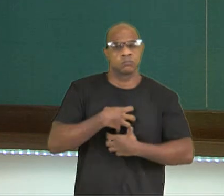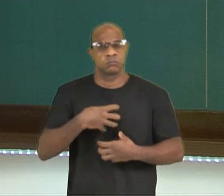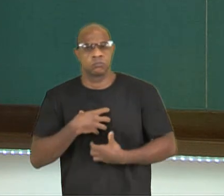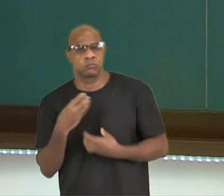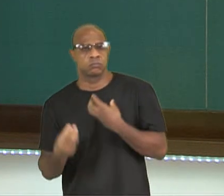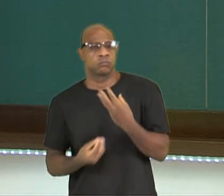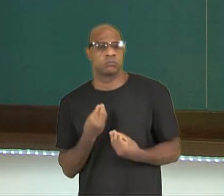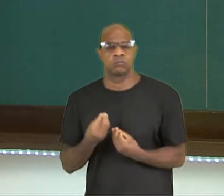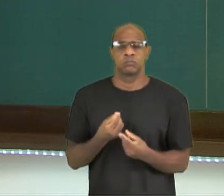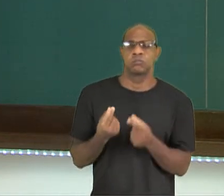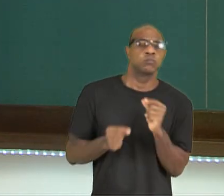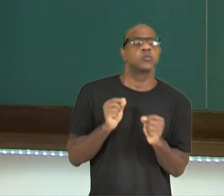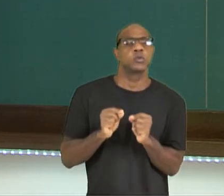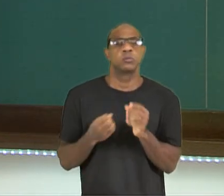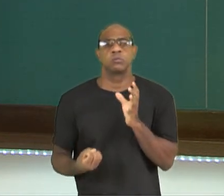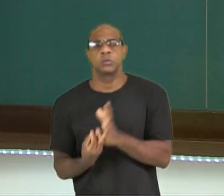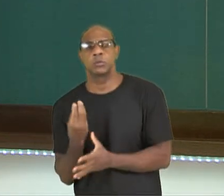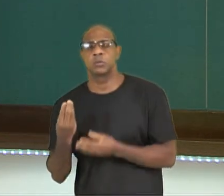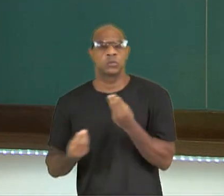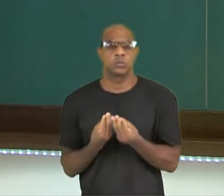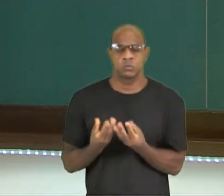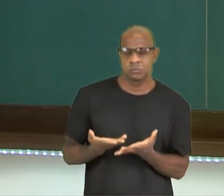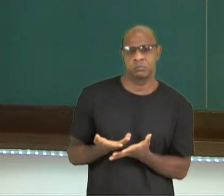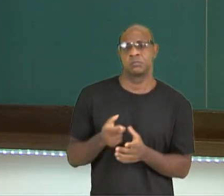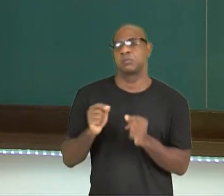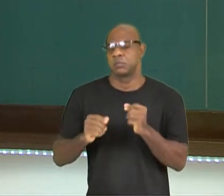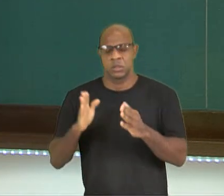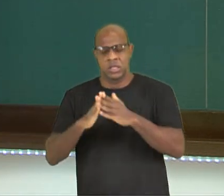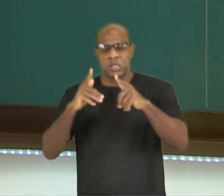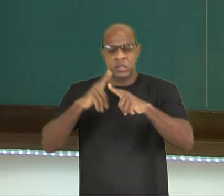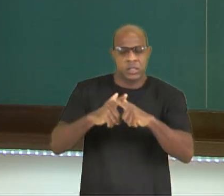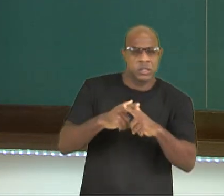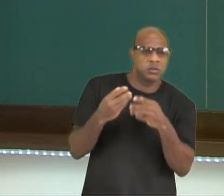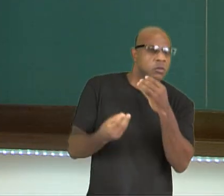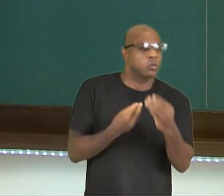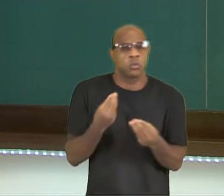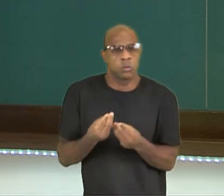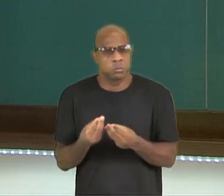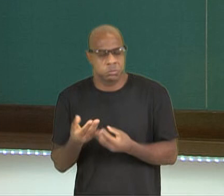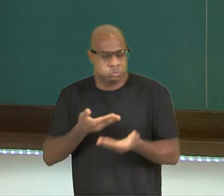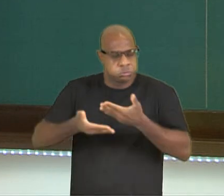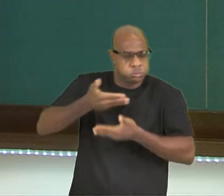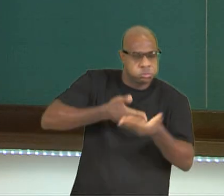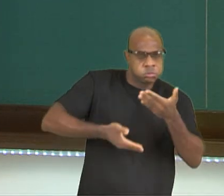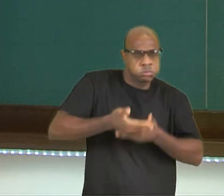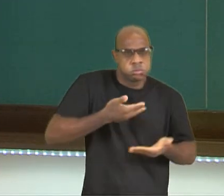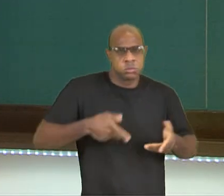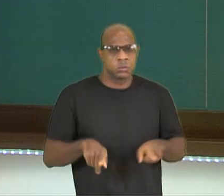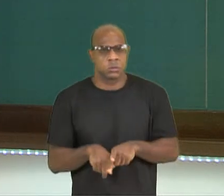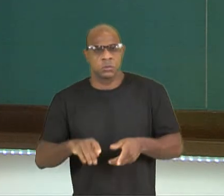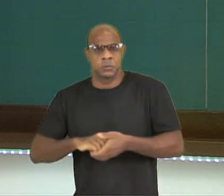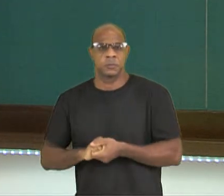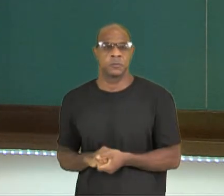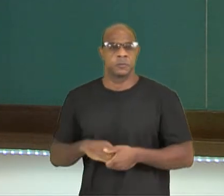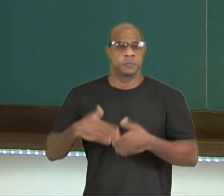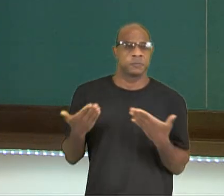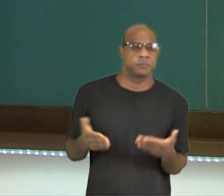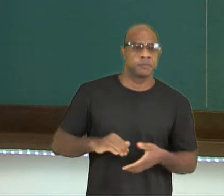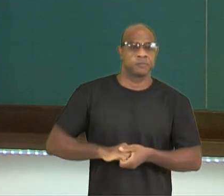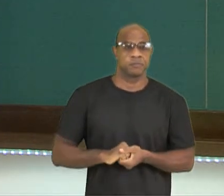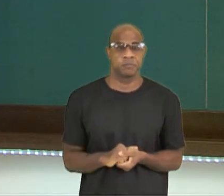se tornou, graças à igreja, tá? Então a gente vai compreender a importância cultural, social e humana do